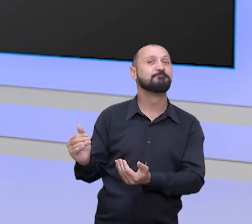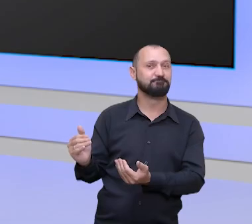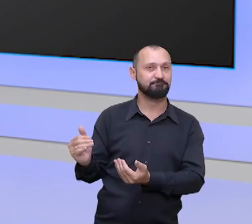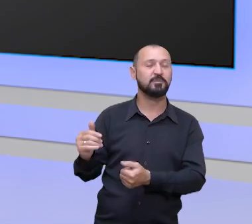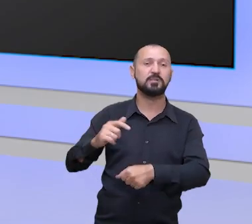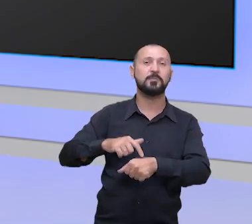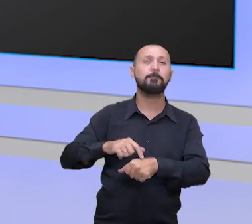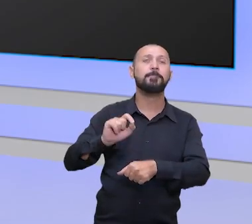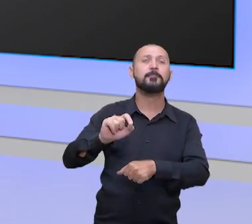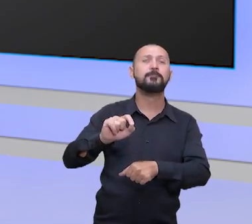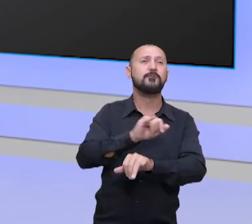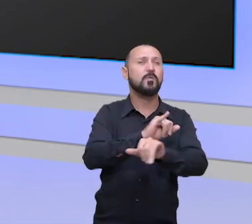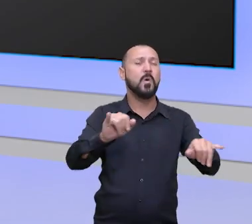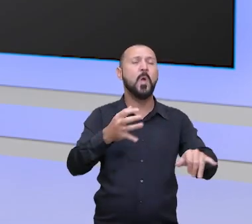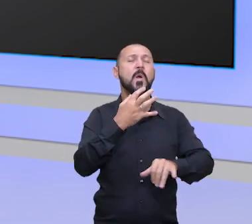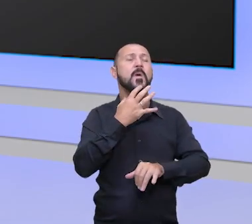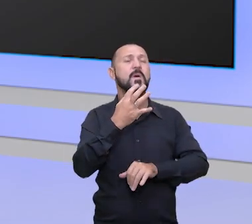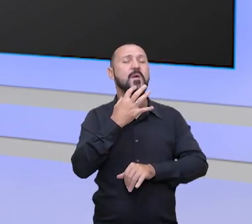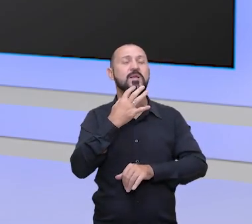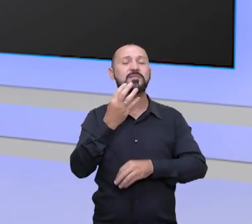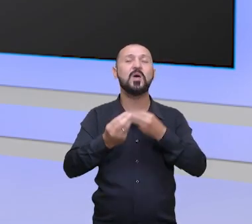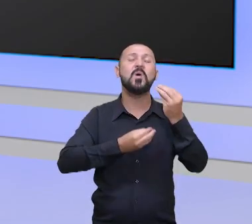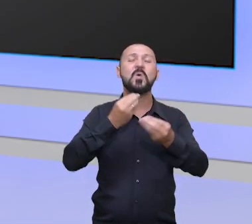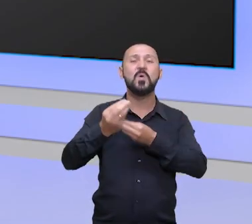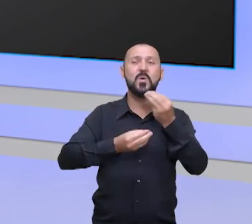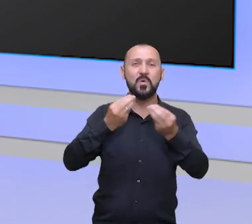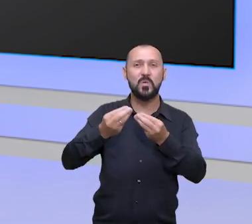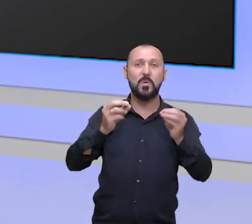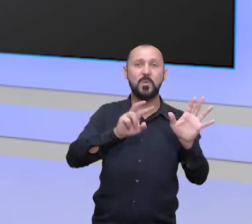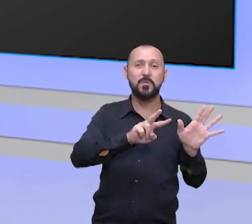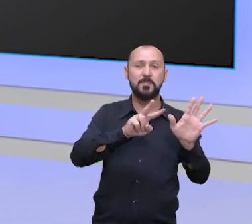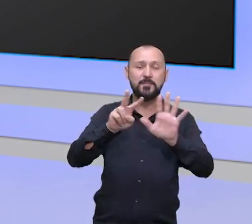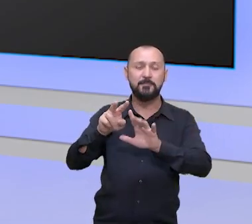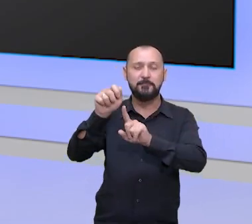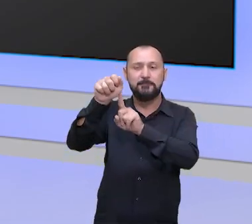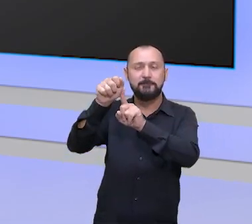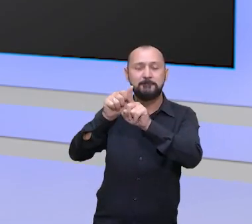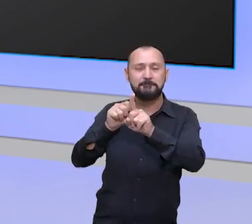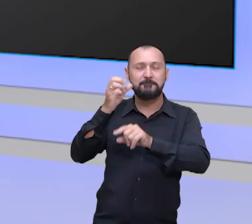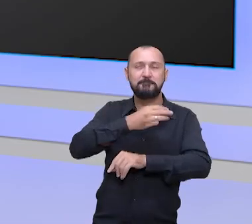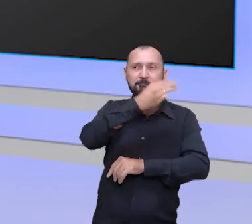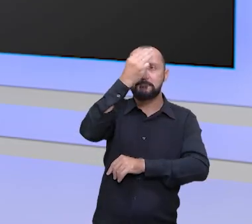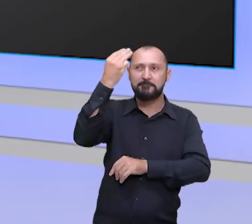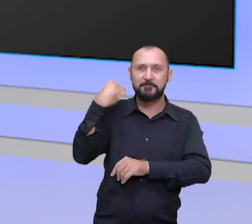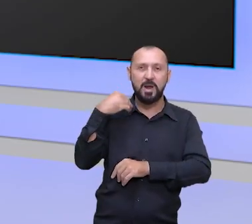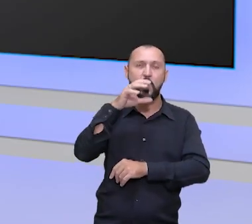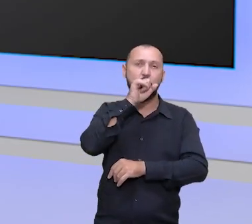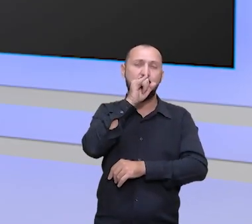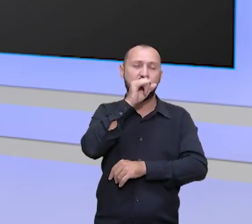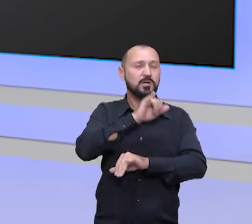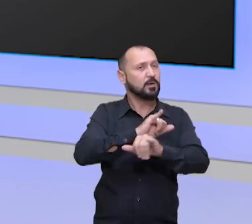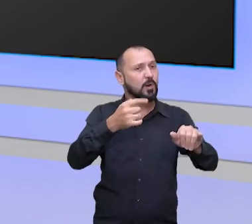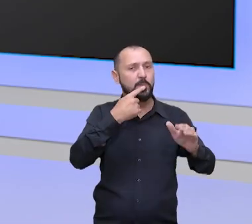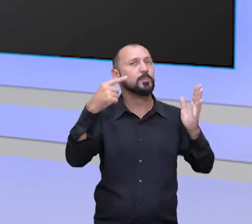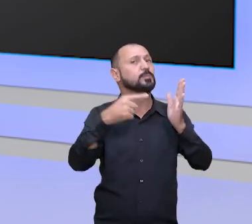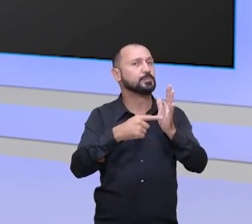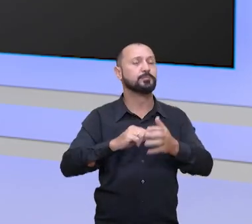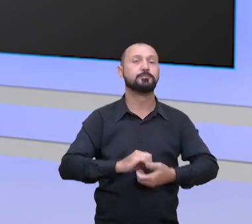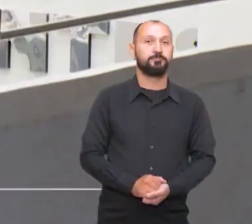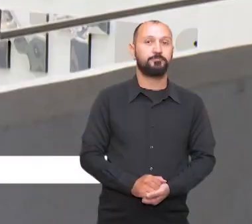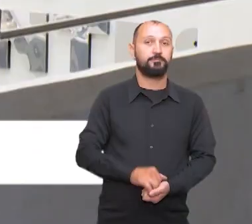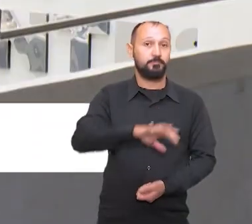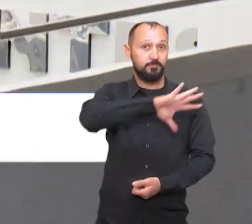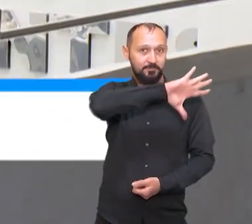crianças e jovens. A ação ficou conhecida nacionalmente como Maio Laranja. O deputado reforçou a importância da